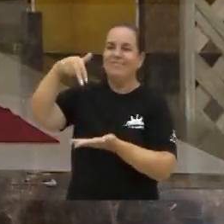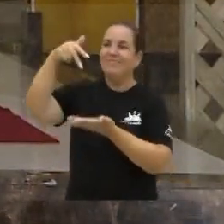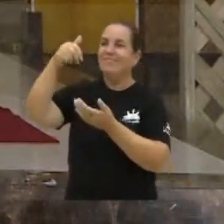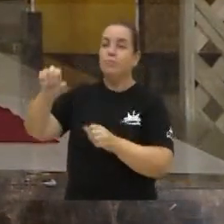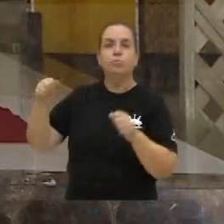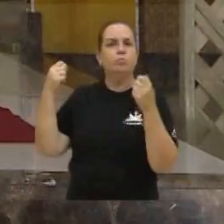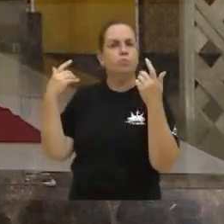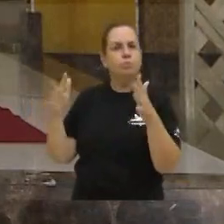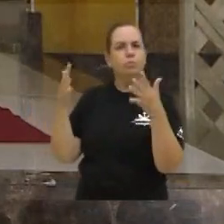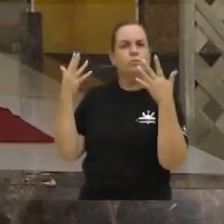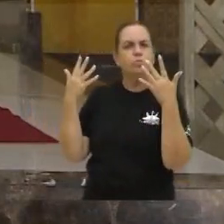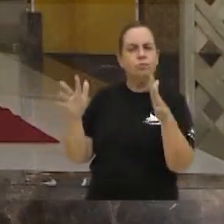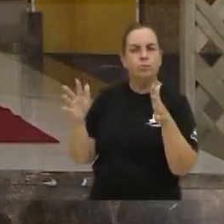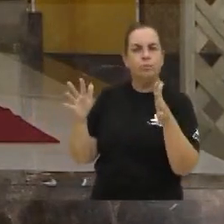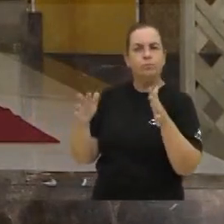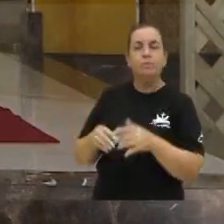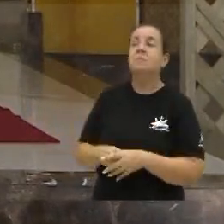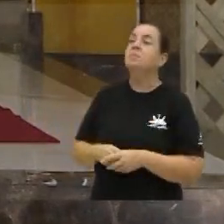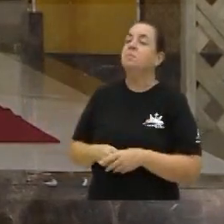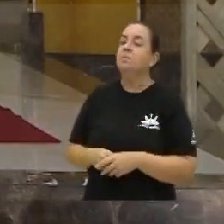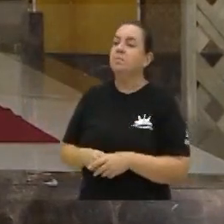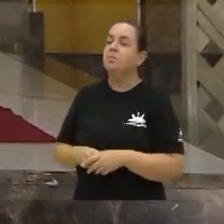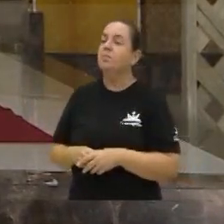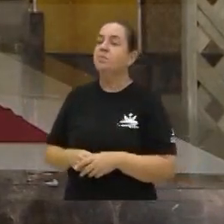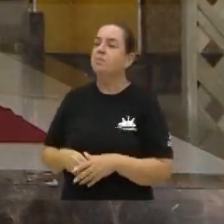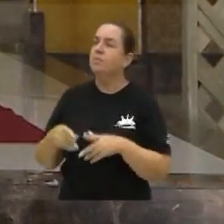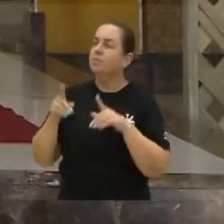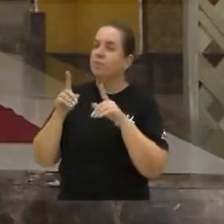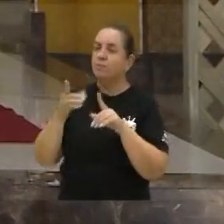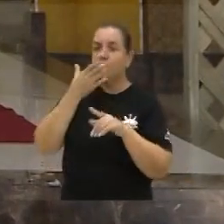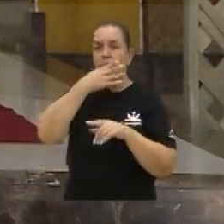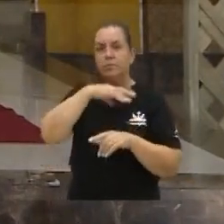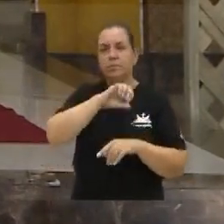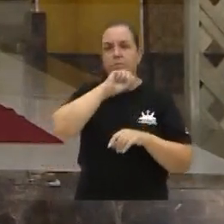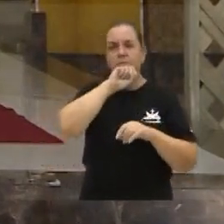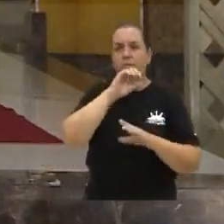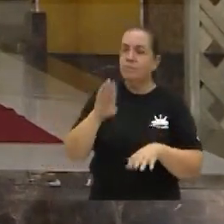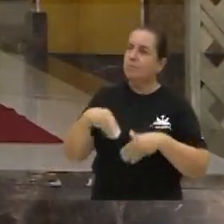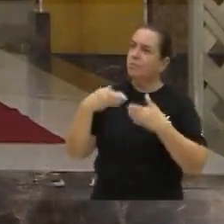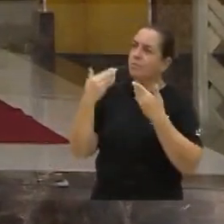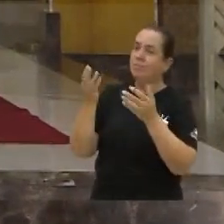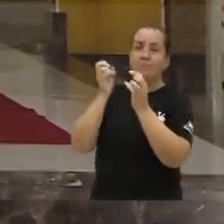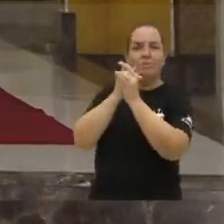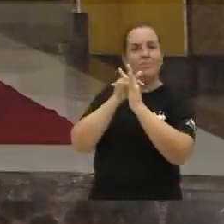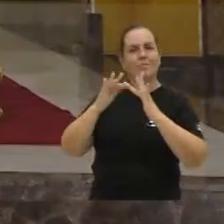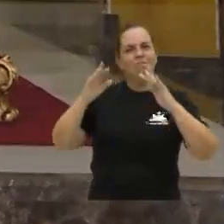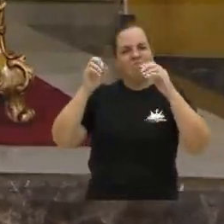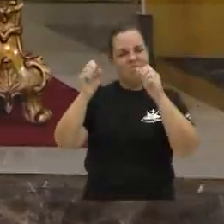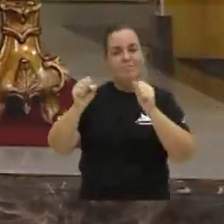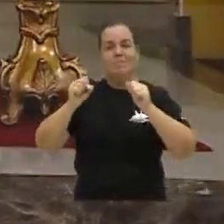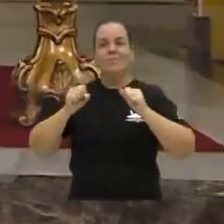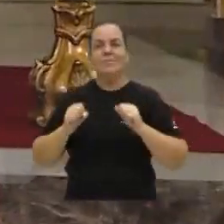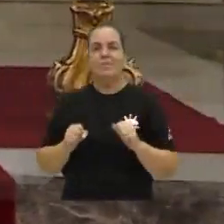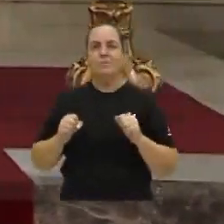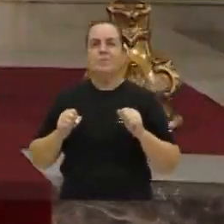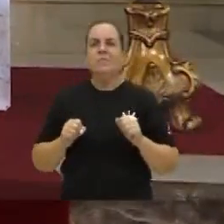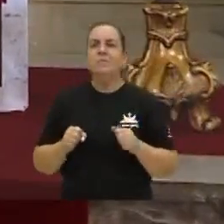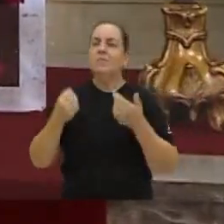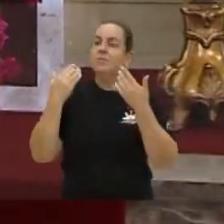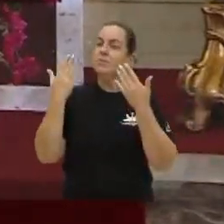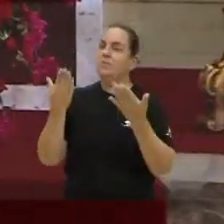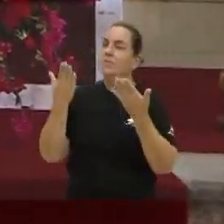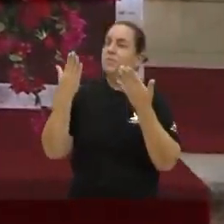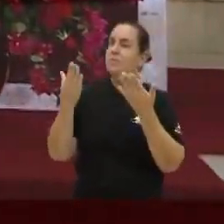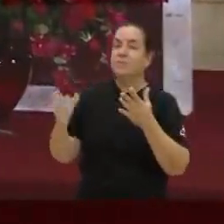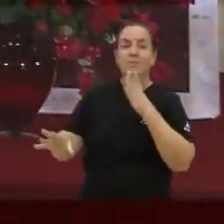ressuscitou, aleluia, o Pai lhe deu glória e poder, eis